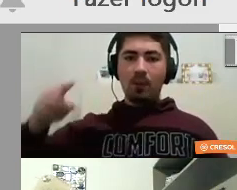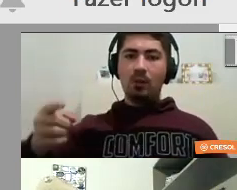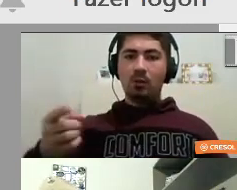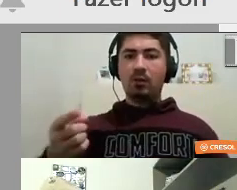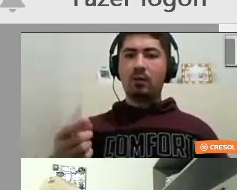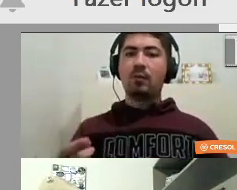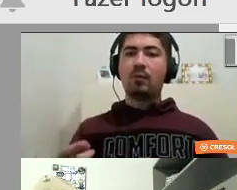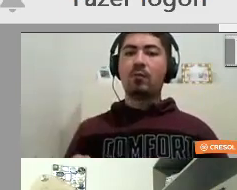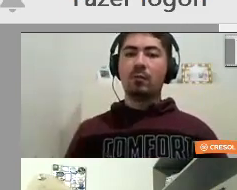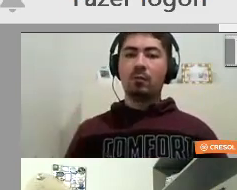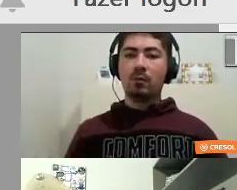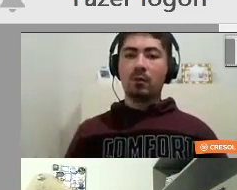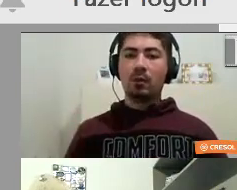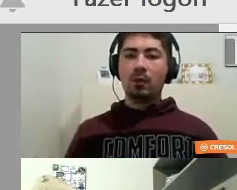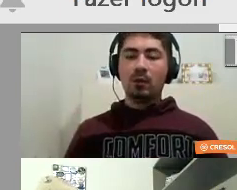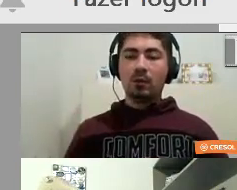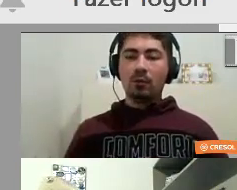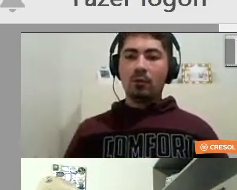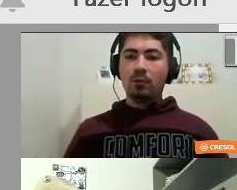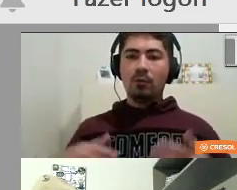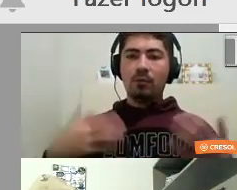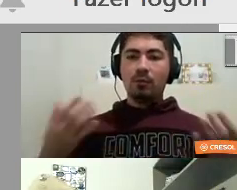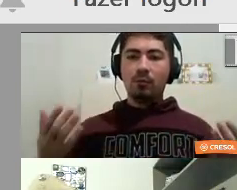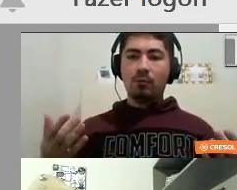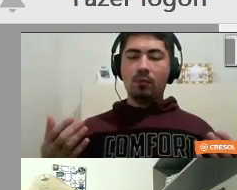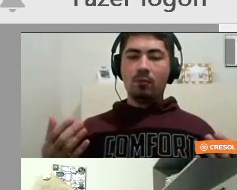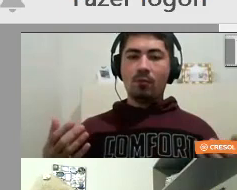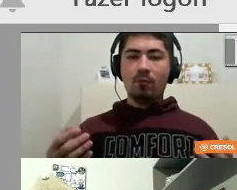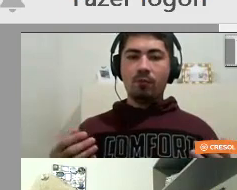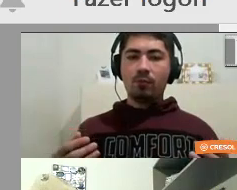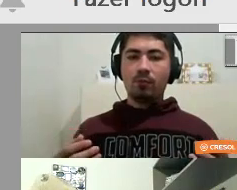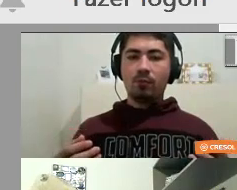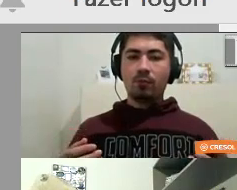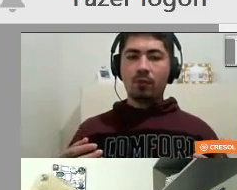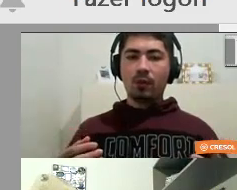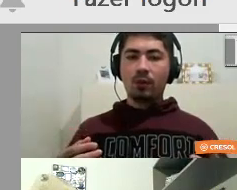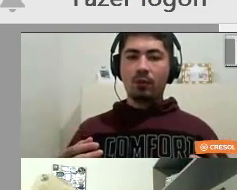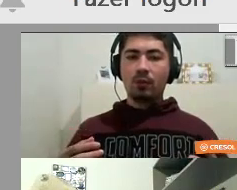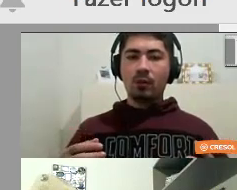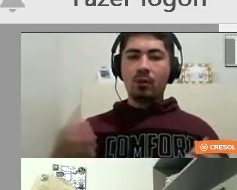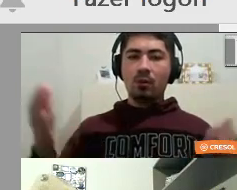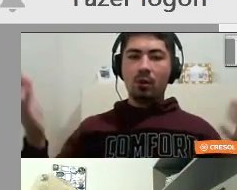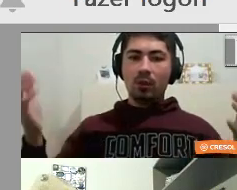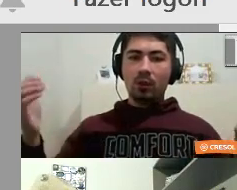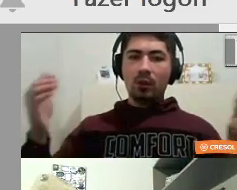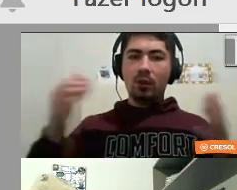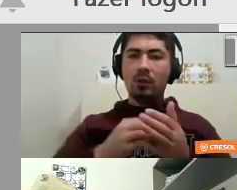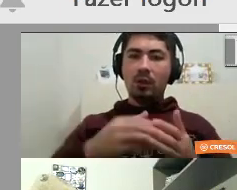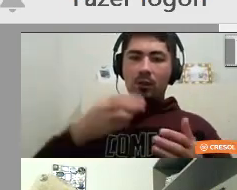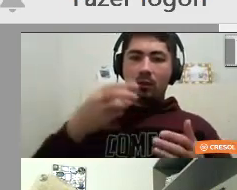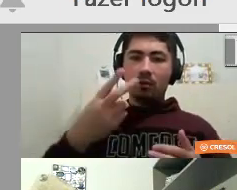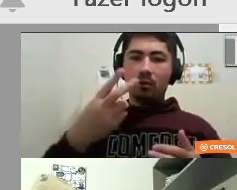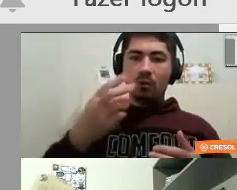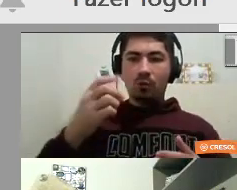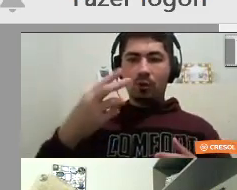dólares. Mas, nessa época, a paralisia infantil continua endêmica em 6 países.